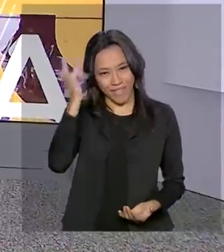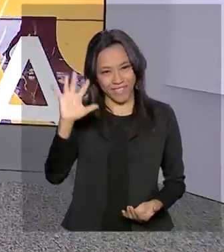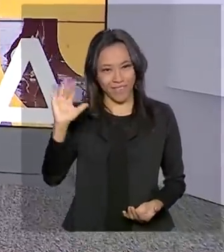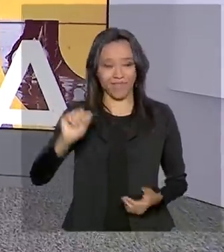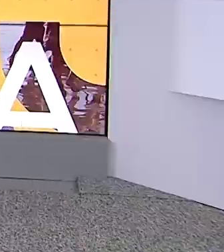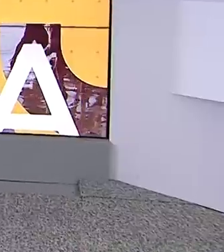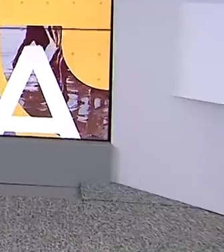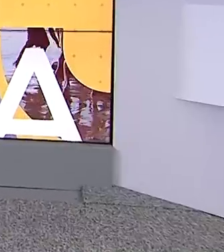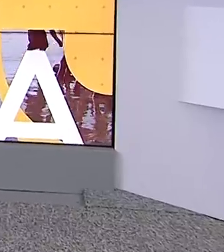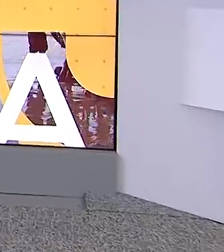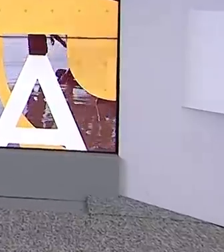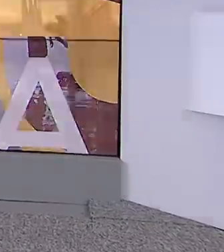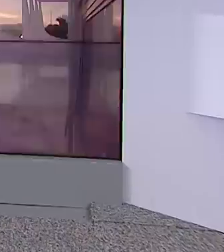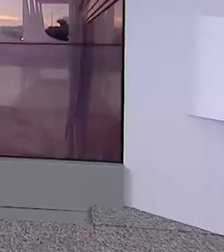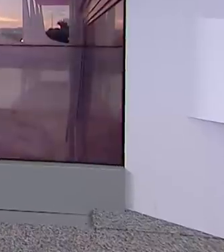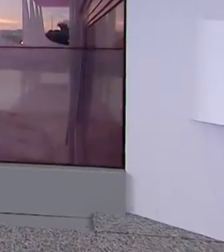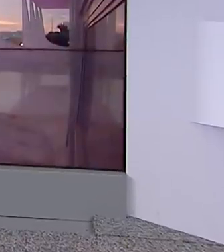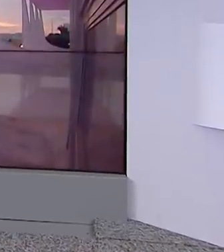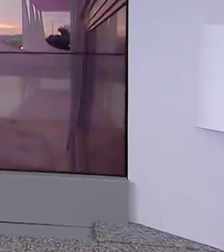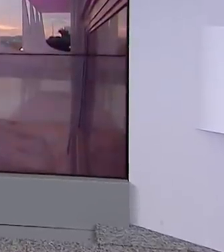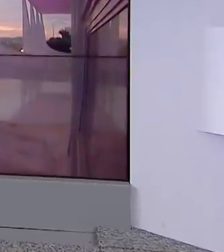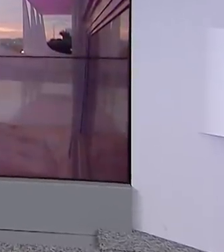tchau tchau